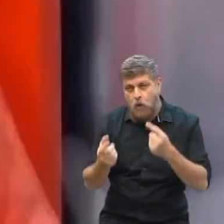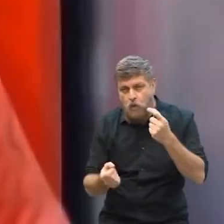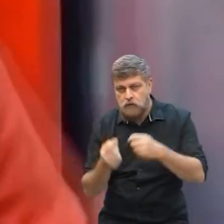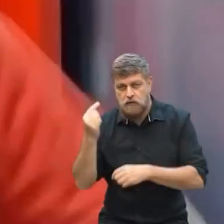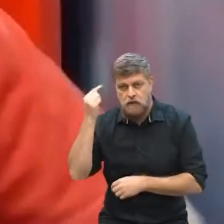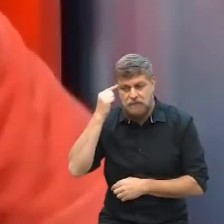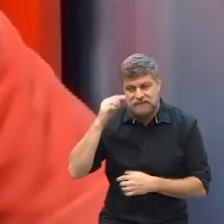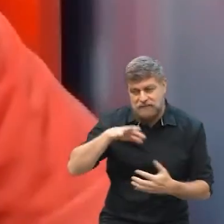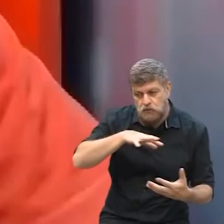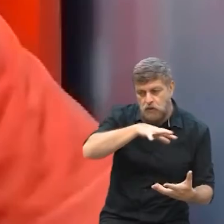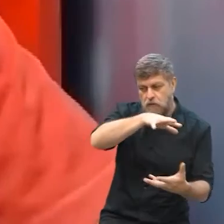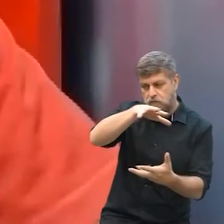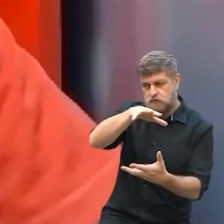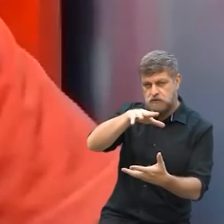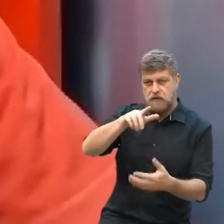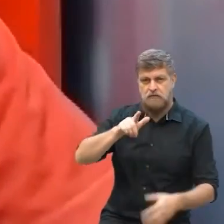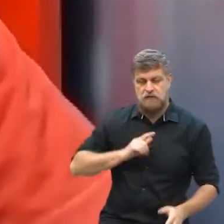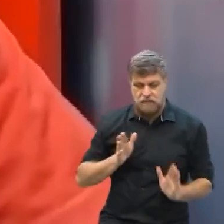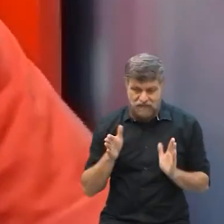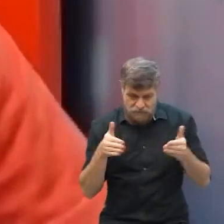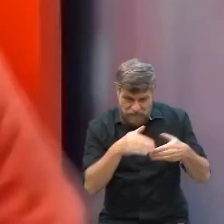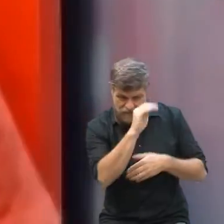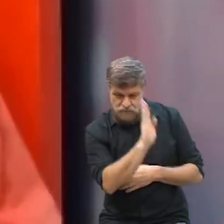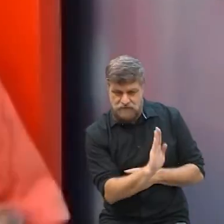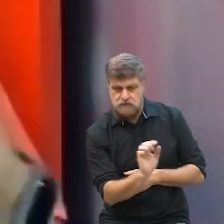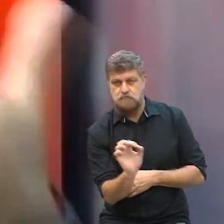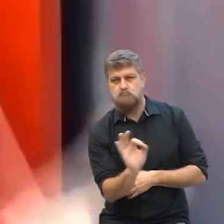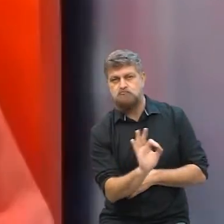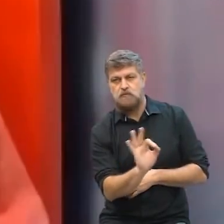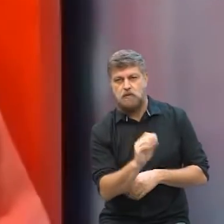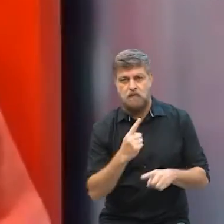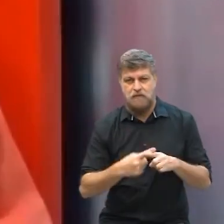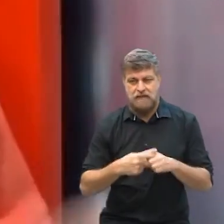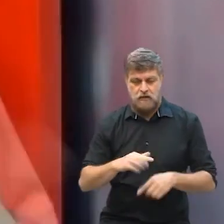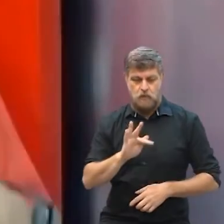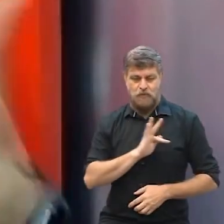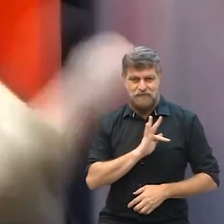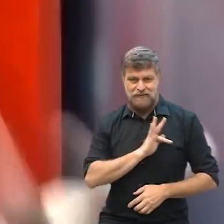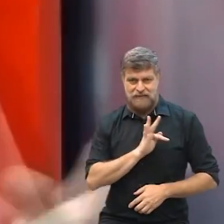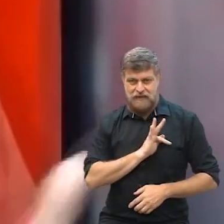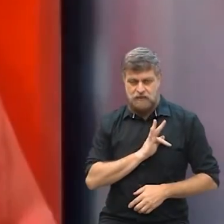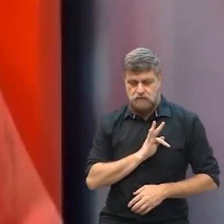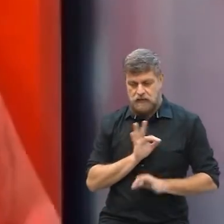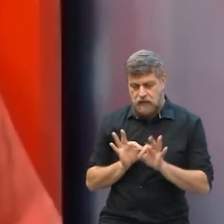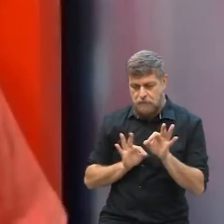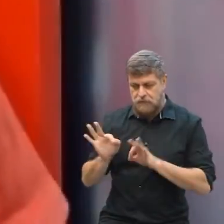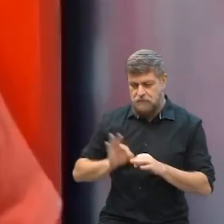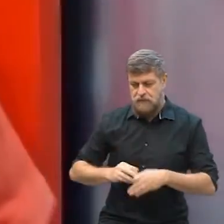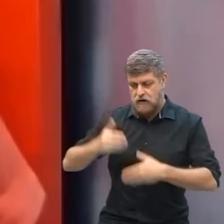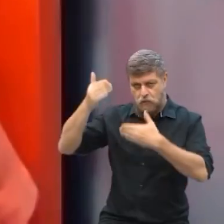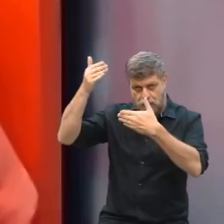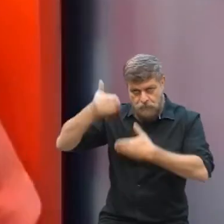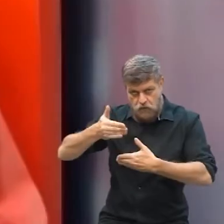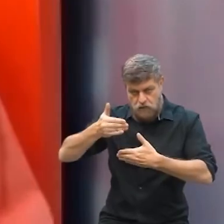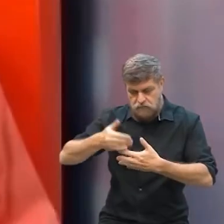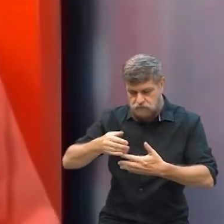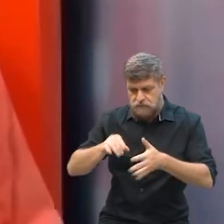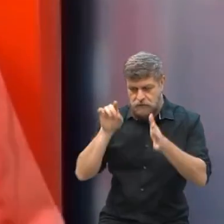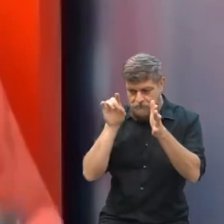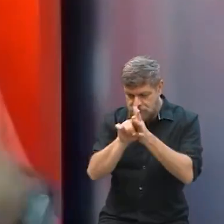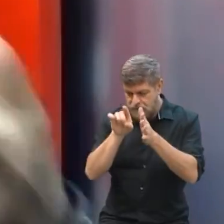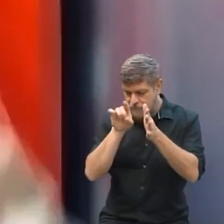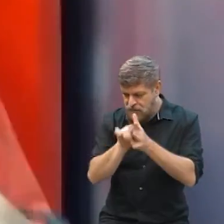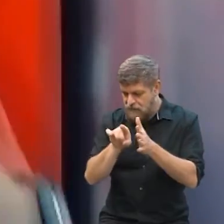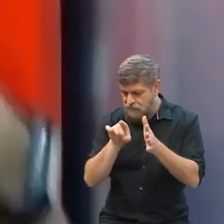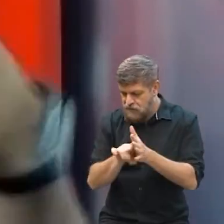pensando em nível mundial, mas em relação ao Brasil, não. Até porque os técnicos que elaboram, né,